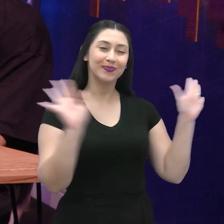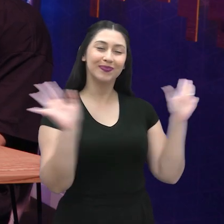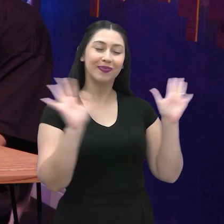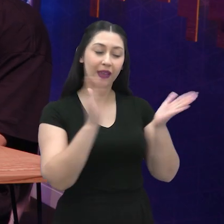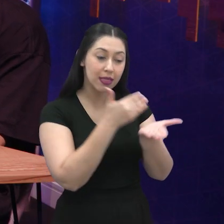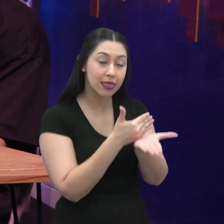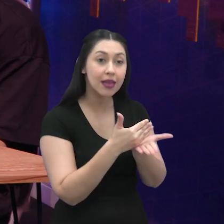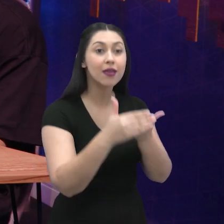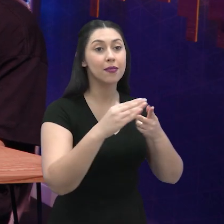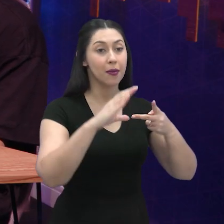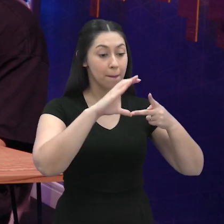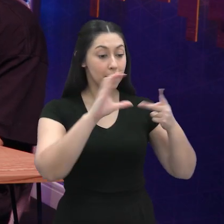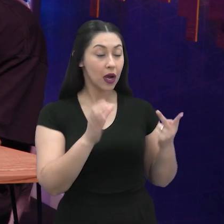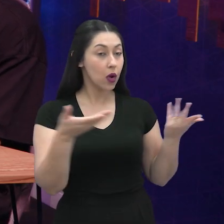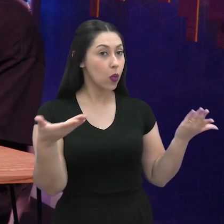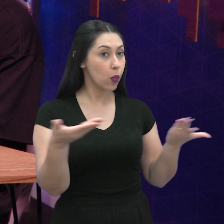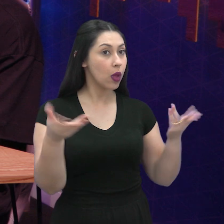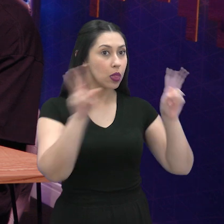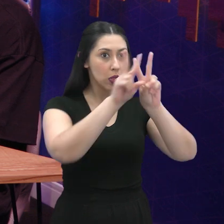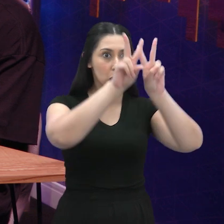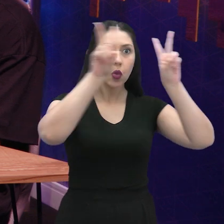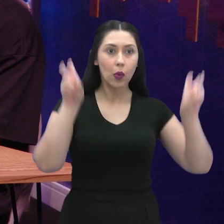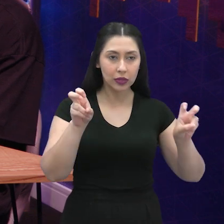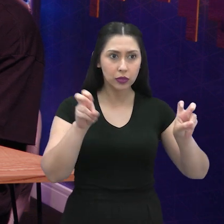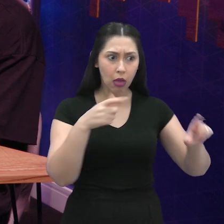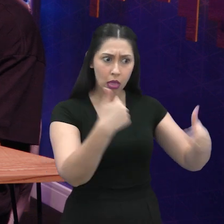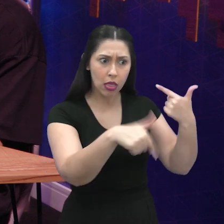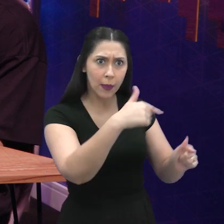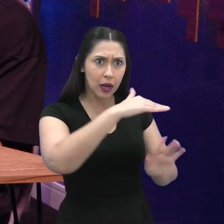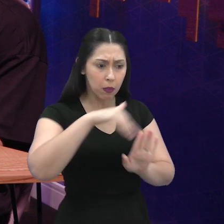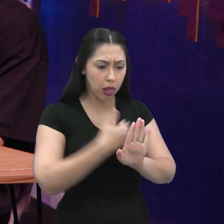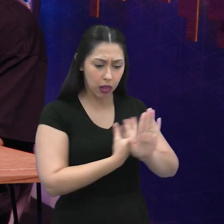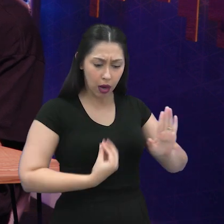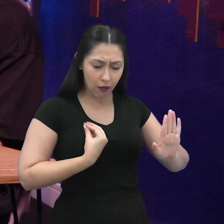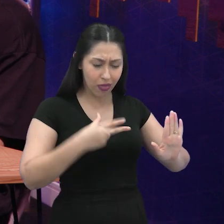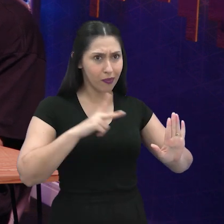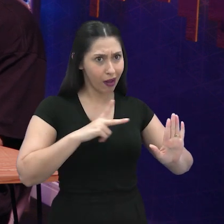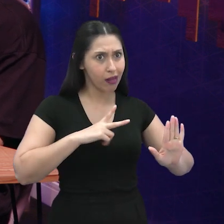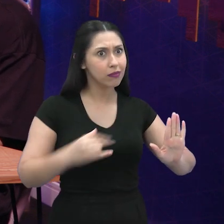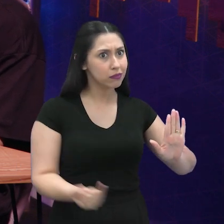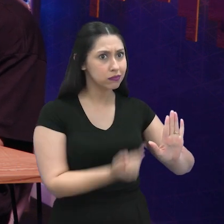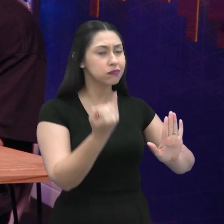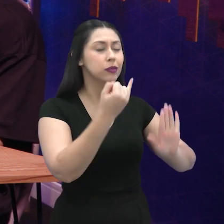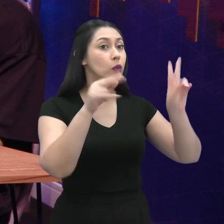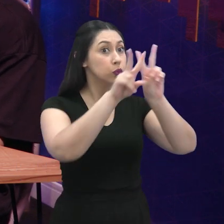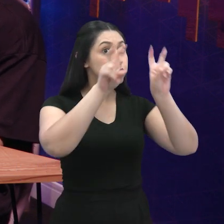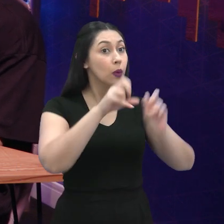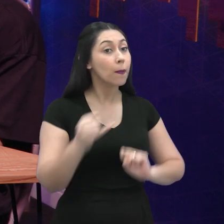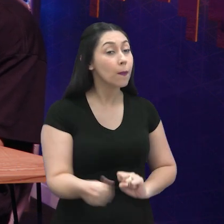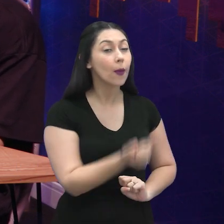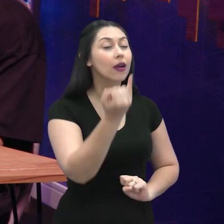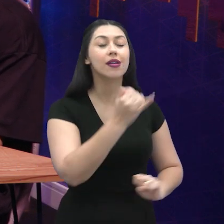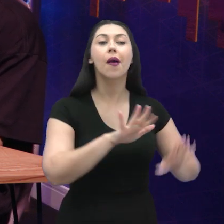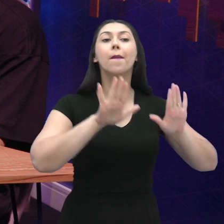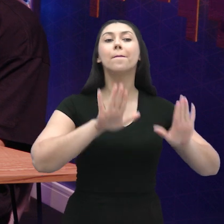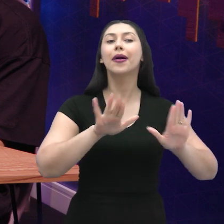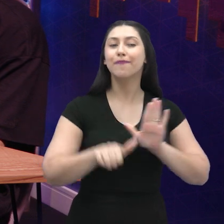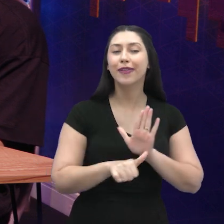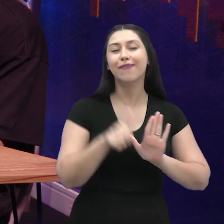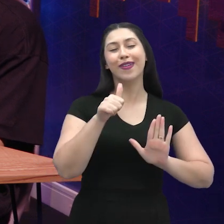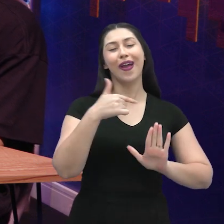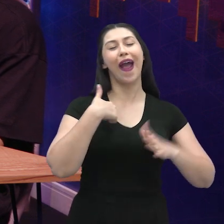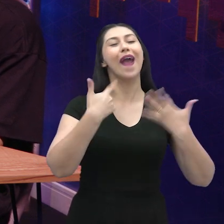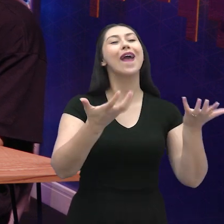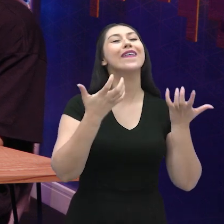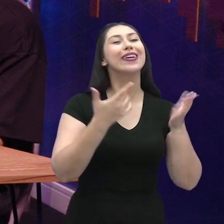Oi, gente, tá começando Pode Ser e hoje a gente vai falar sobre vida além do trabalho, um tema muito importante. Mas antes de qualquer coisa,